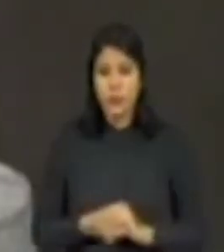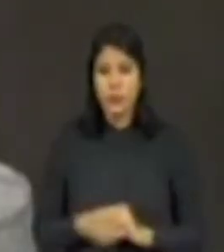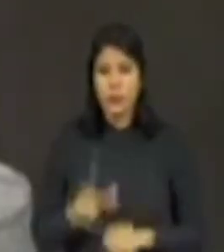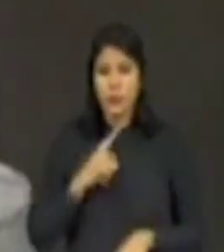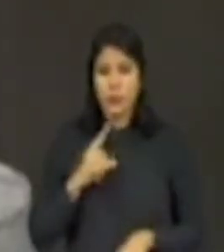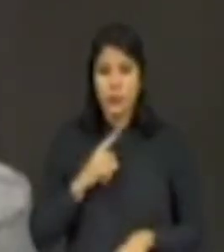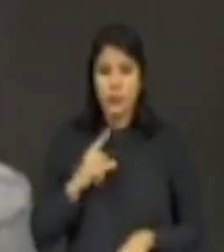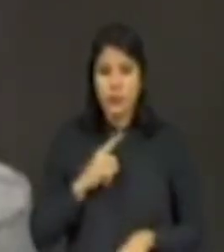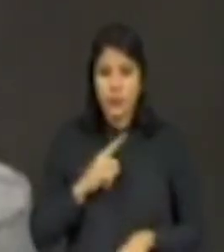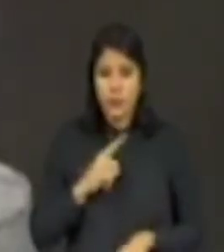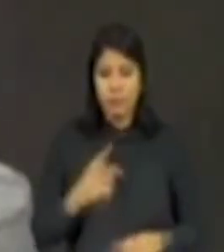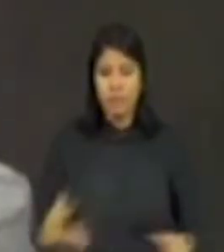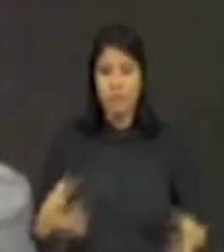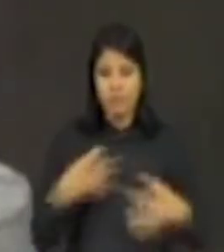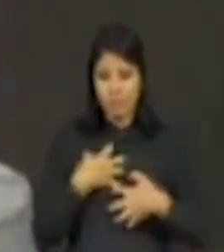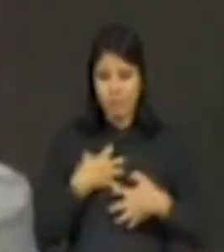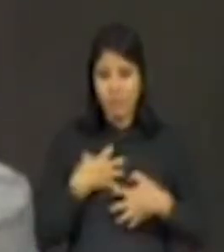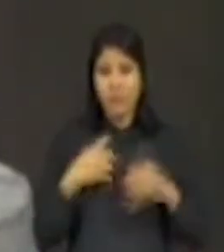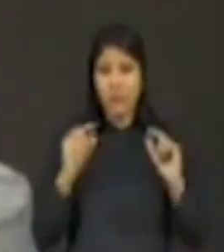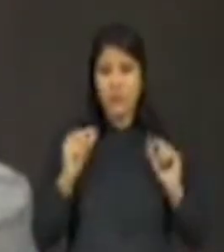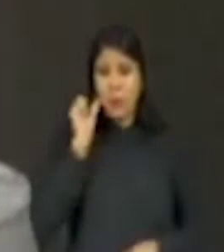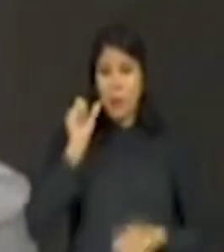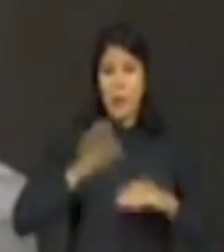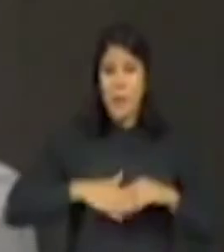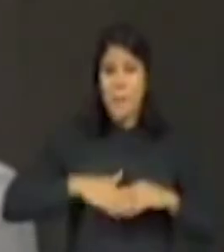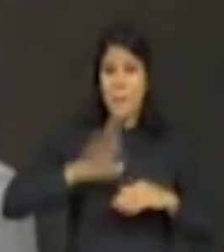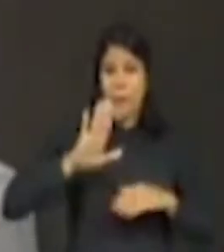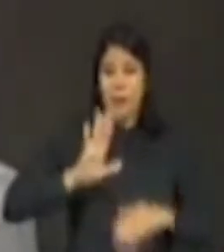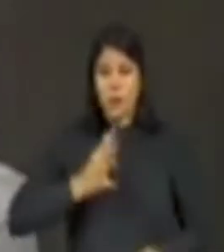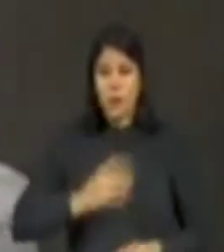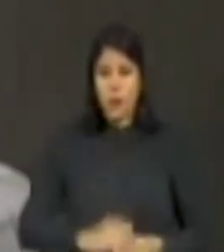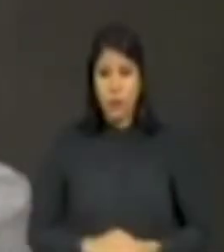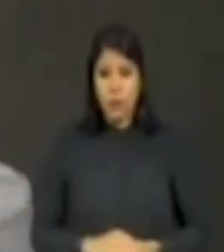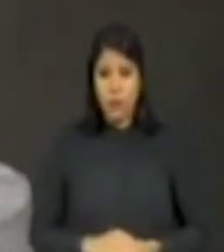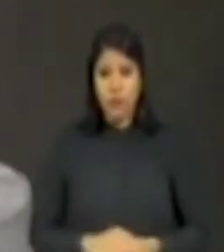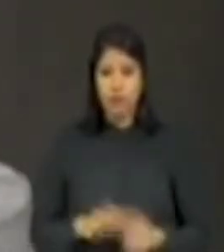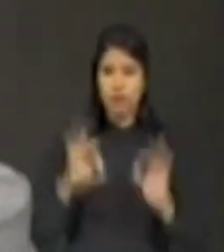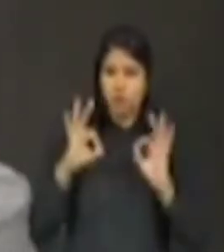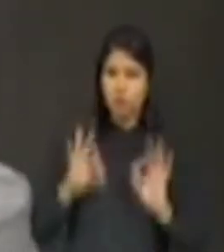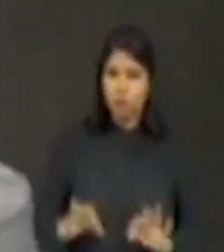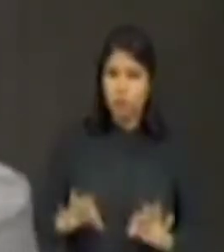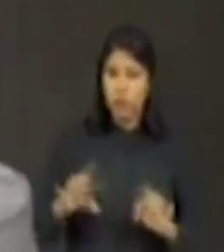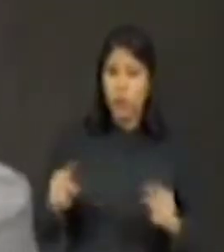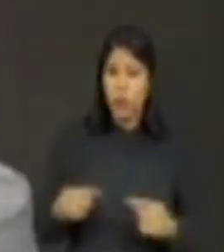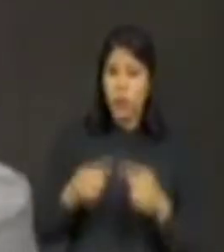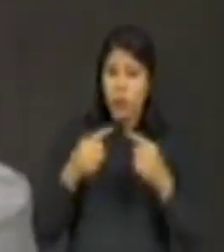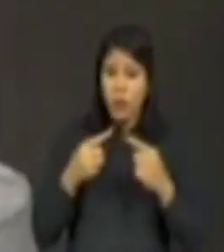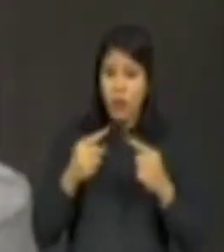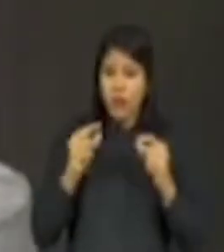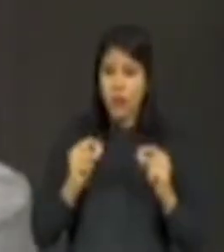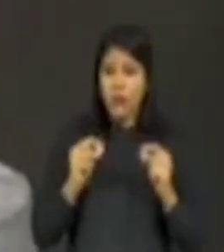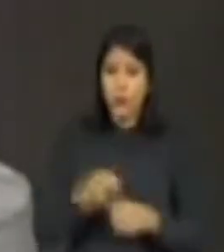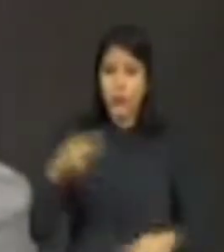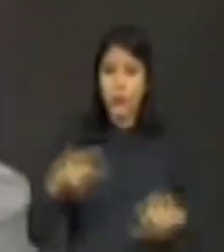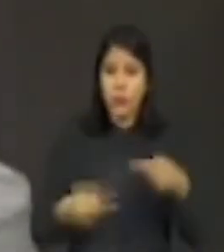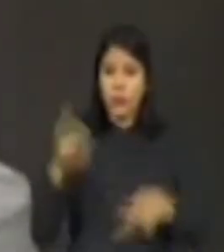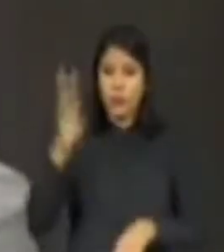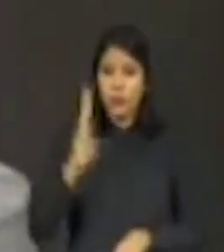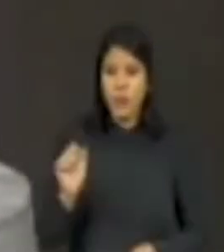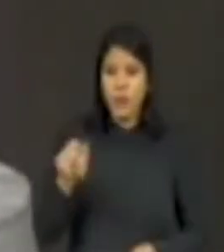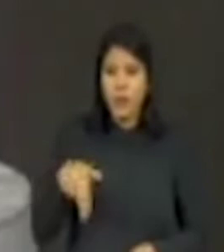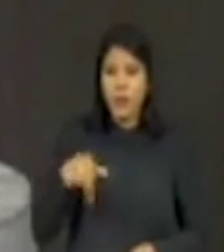registram as suas condolências e sentimentos ou uma das mulheres mais corajosas e íntegras e coerentes da história política do Brasil